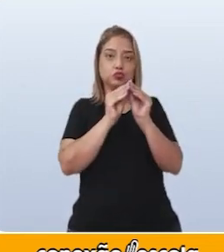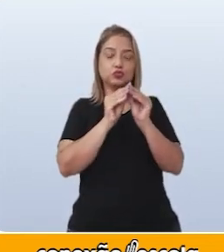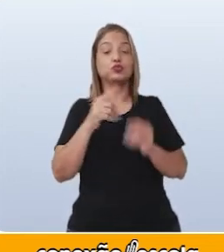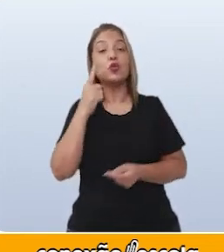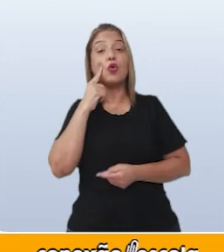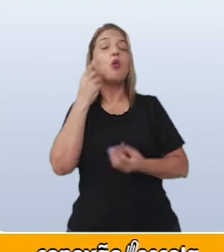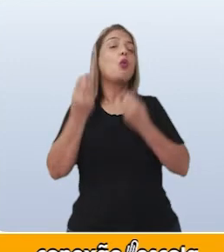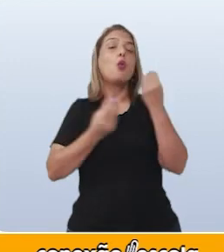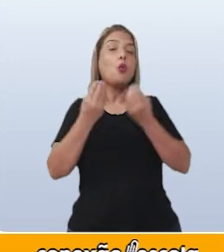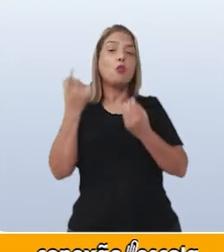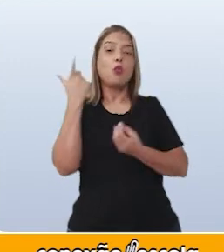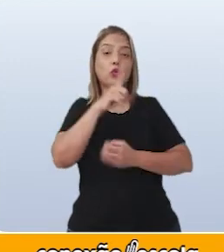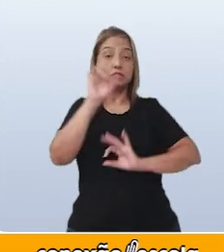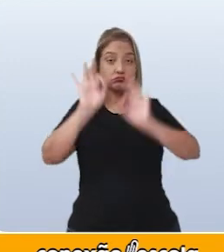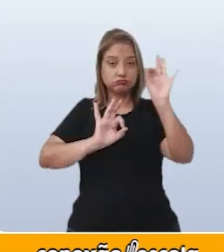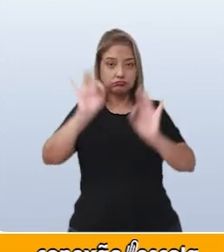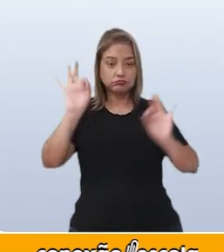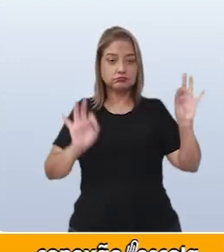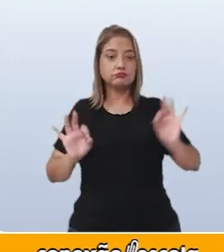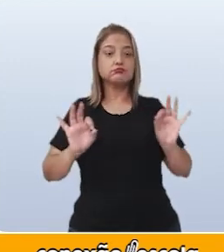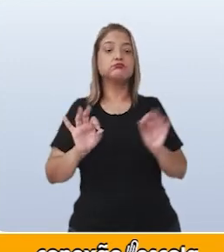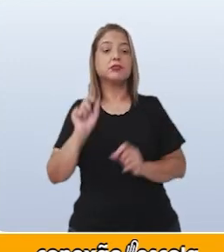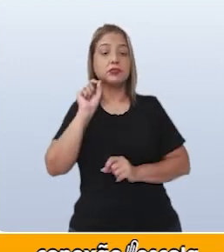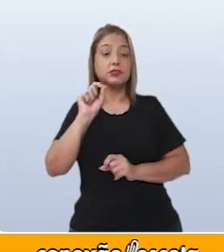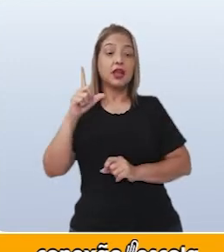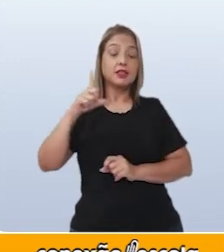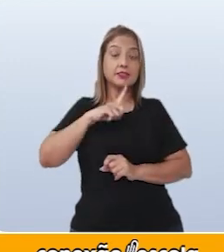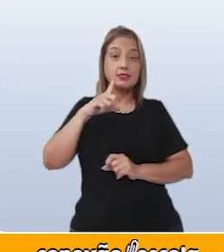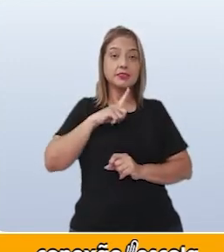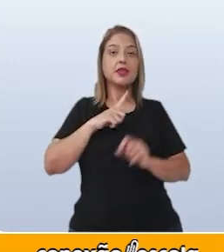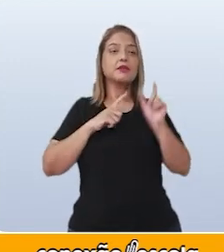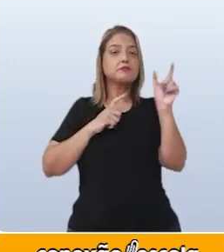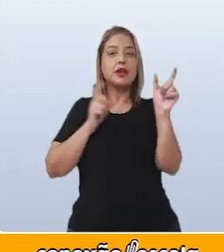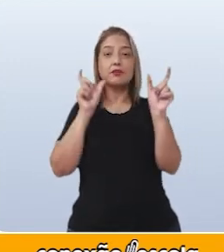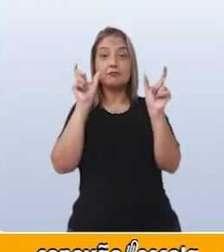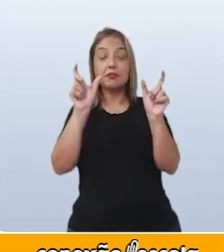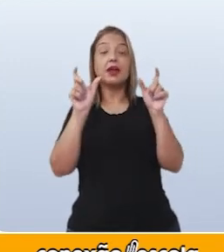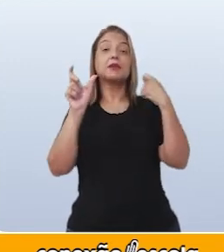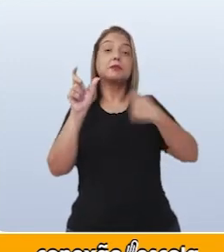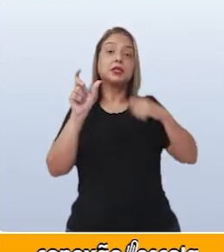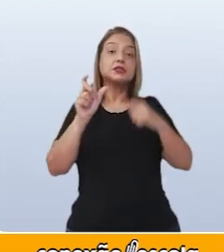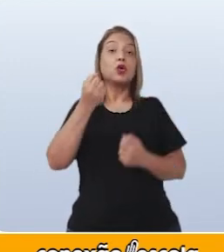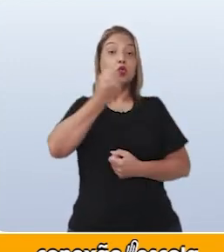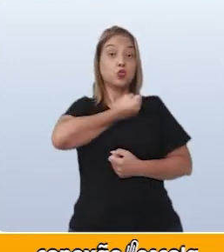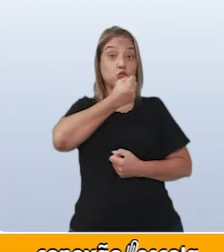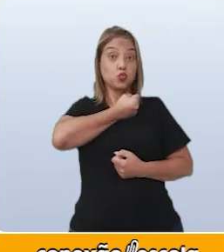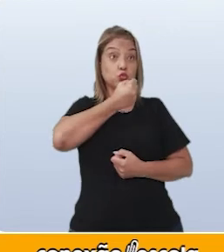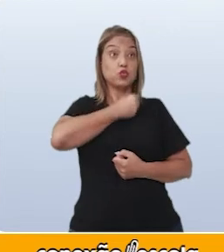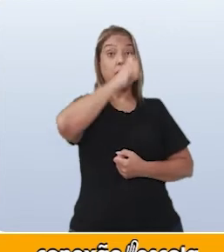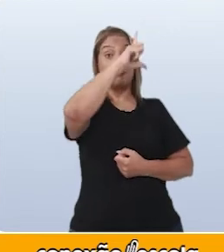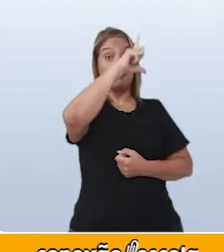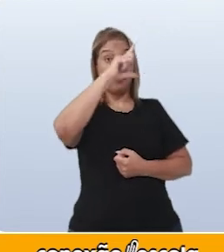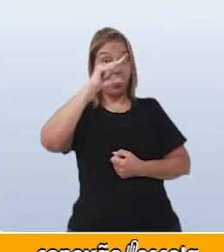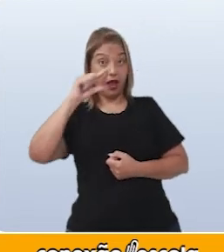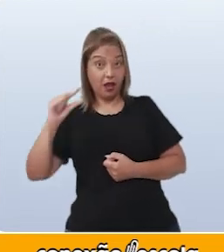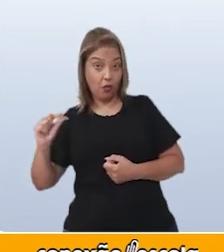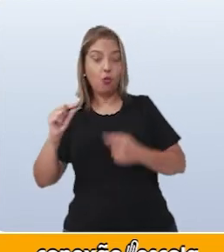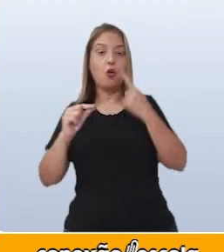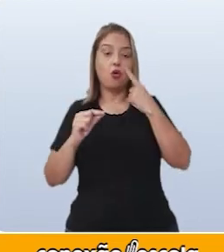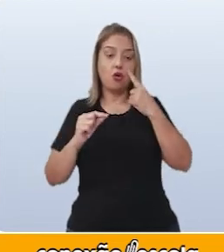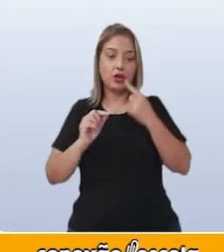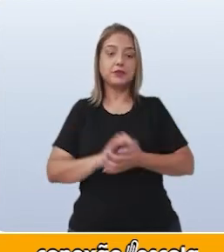vou reorganizar? Colocar os expoentes em forma decrescente. Então, primeiro eu coloco o termo que tem x ao